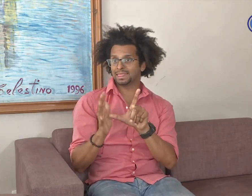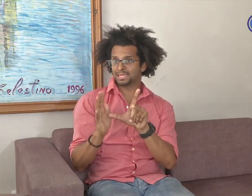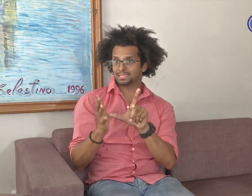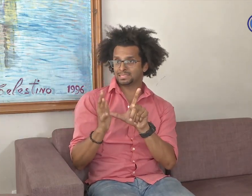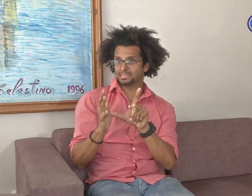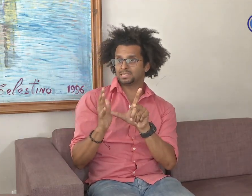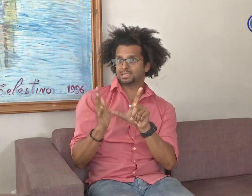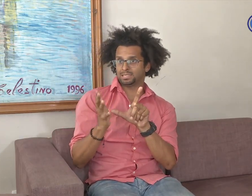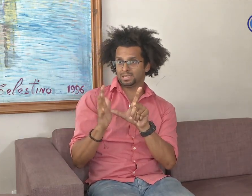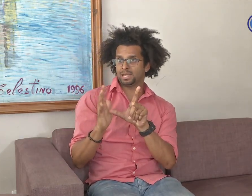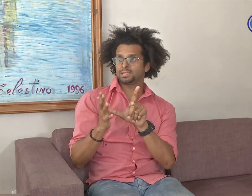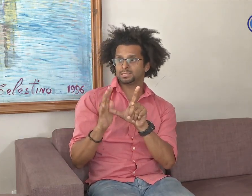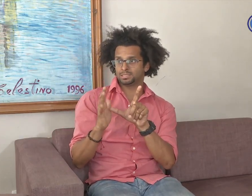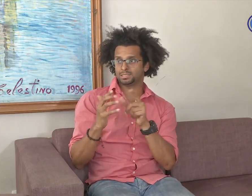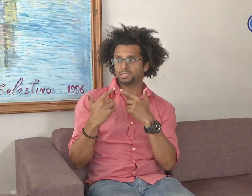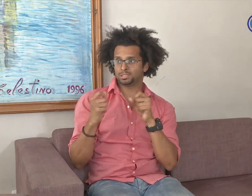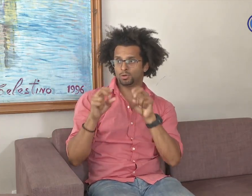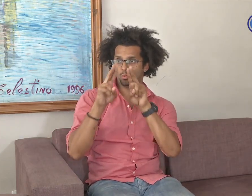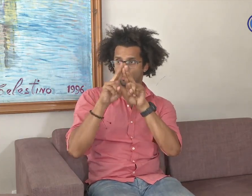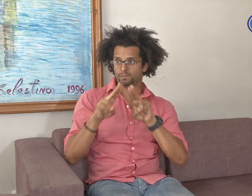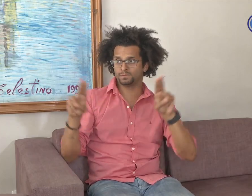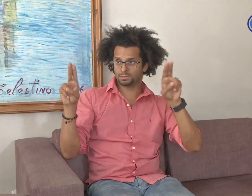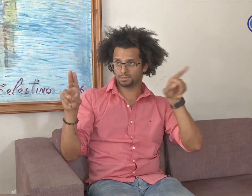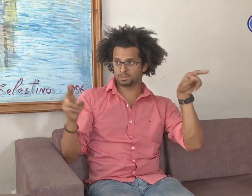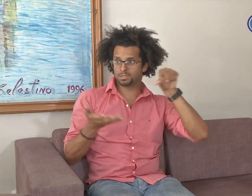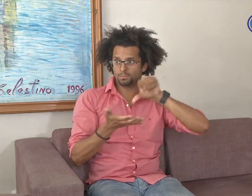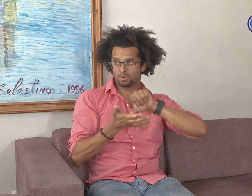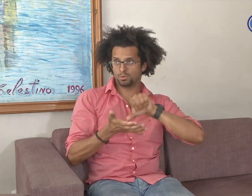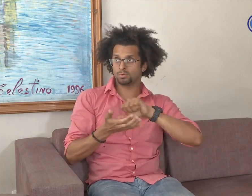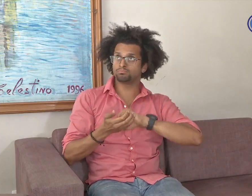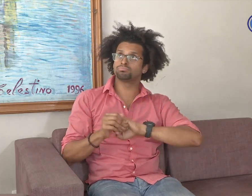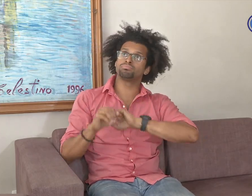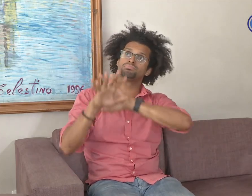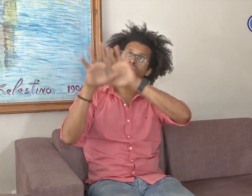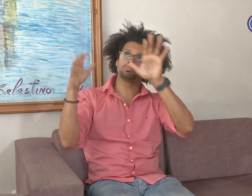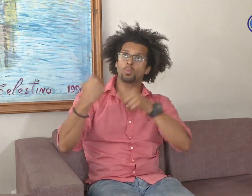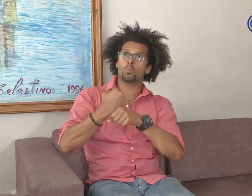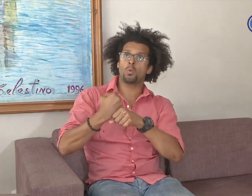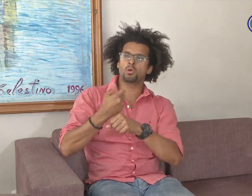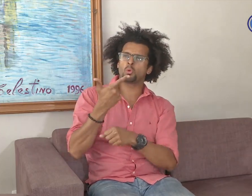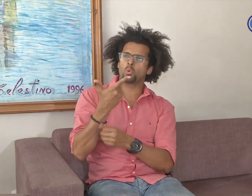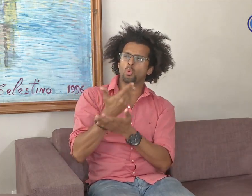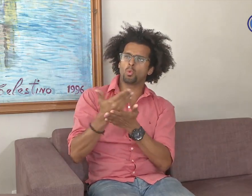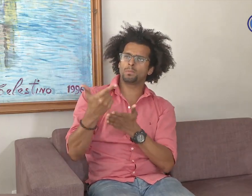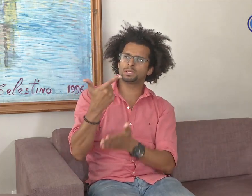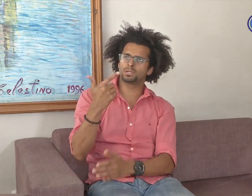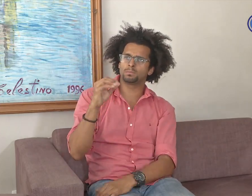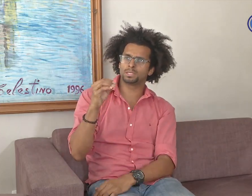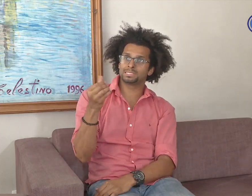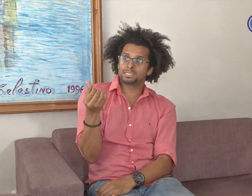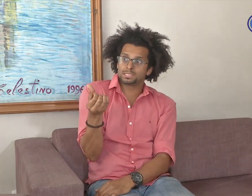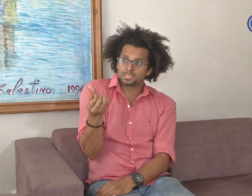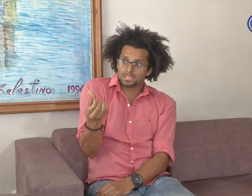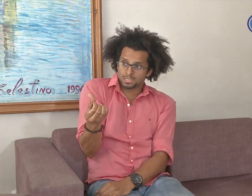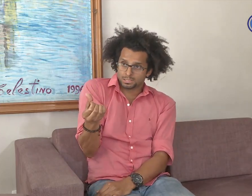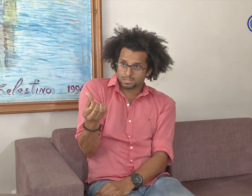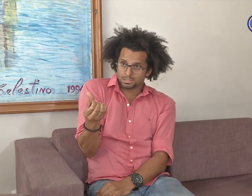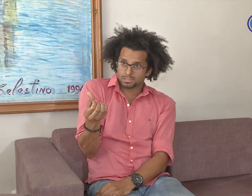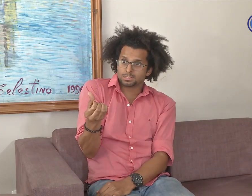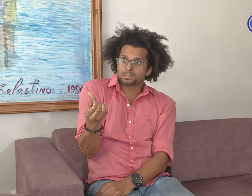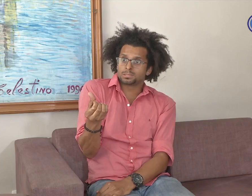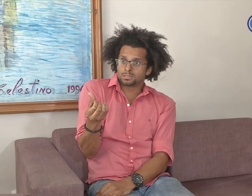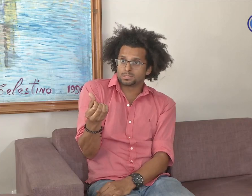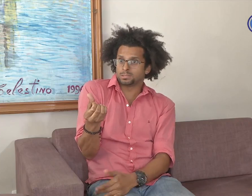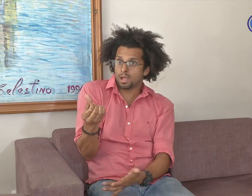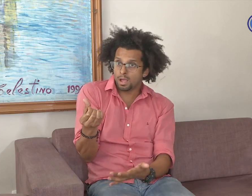criação do Letras Libras pela Universidade Federal de Santa Catarina, no ano de 2006. Ela se espalhou para todo o